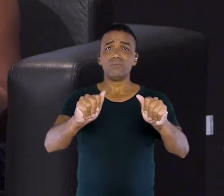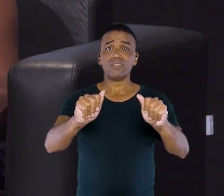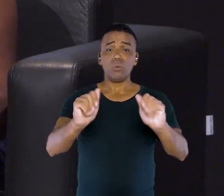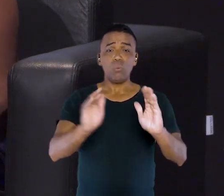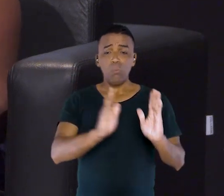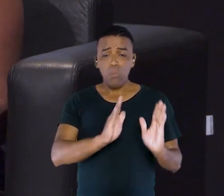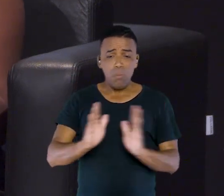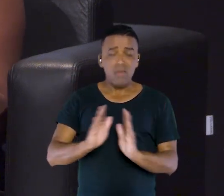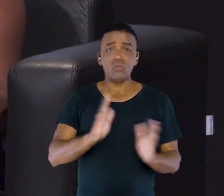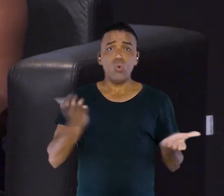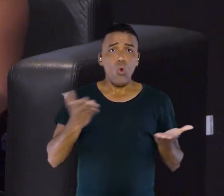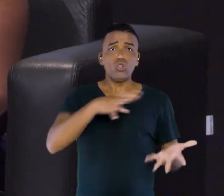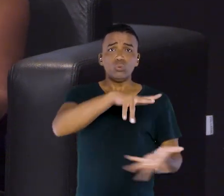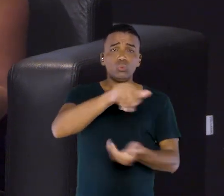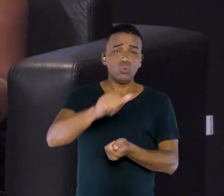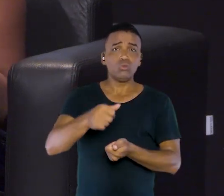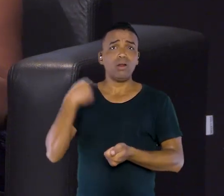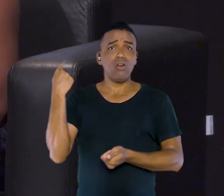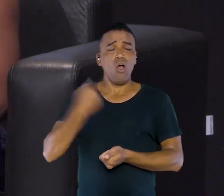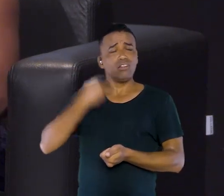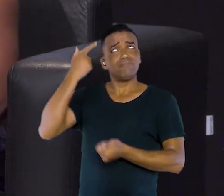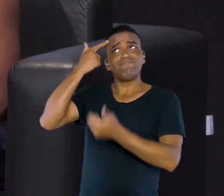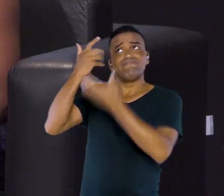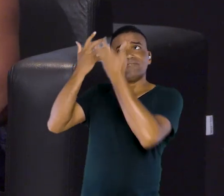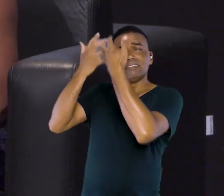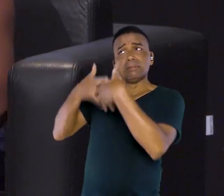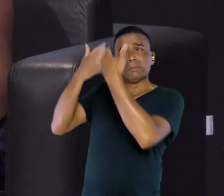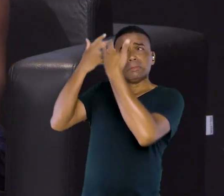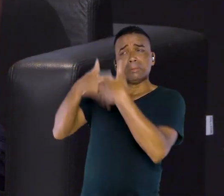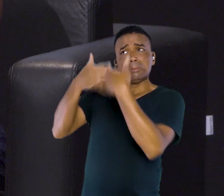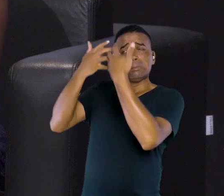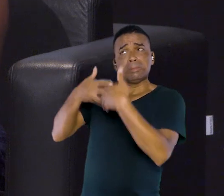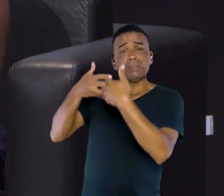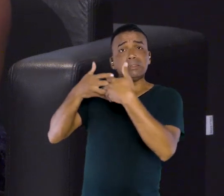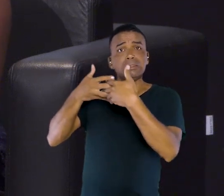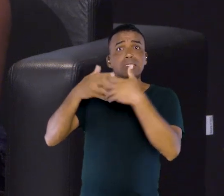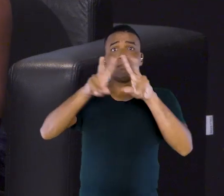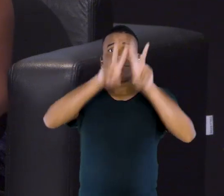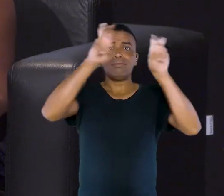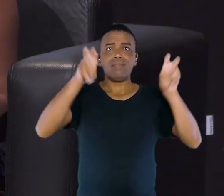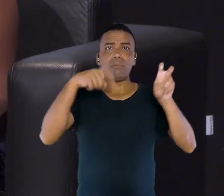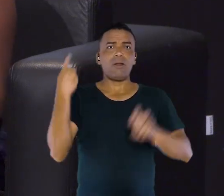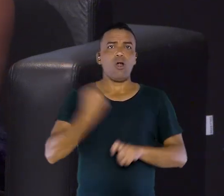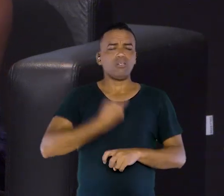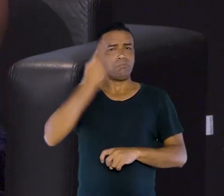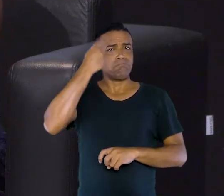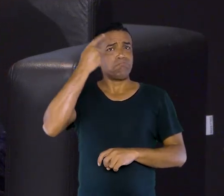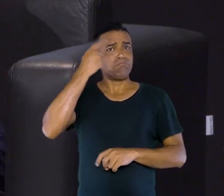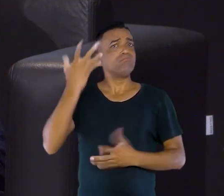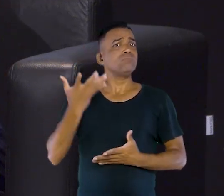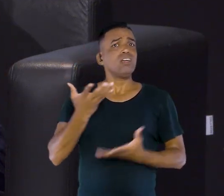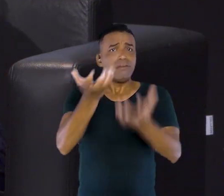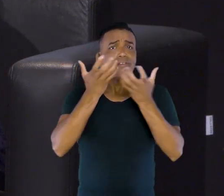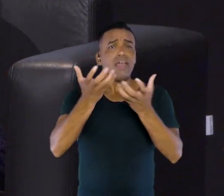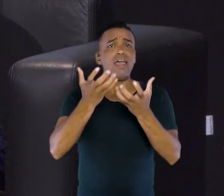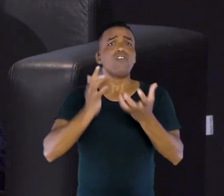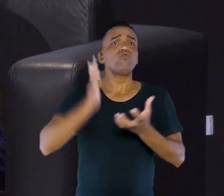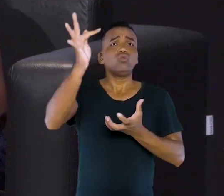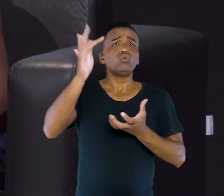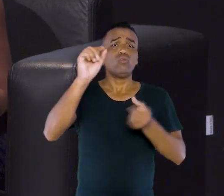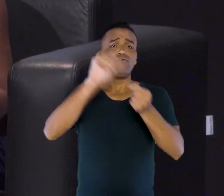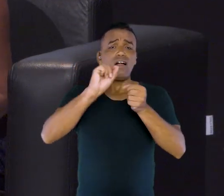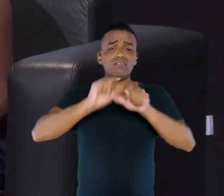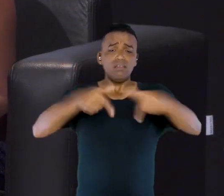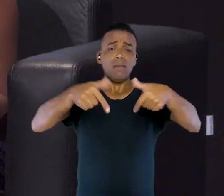gente refletir. Acho que esse propósito hoje de trazer esse tema é para a gente repensar mesmo o que a gente